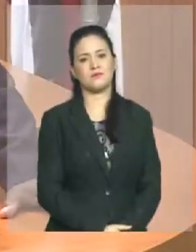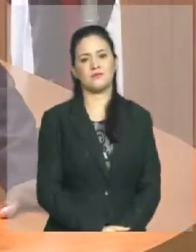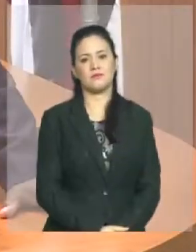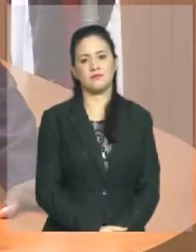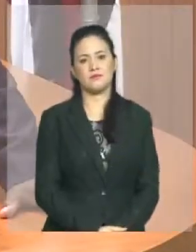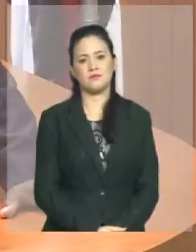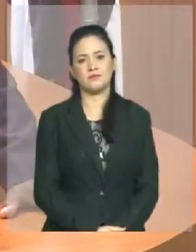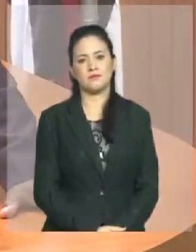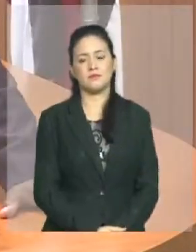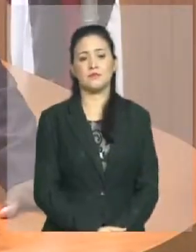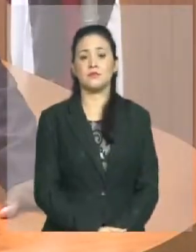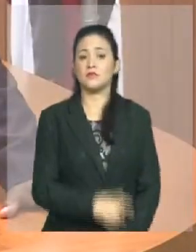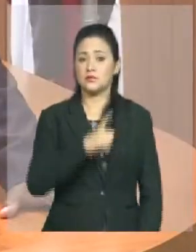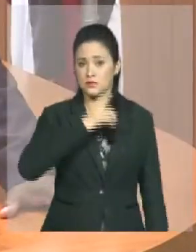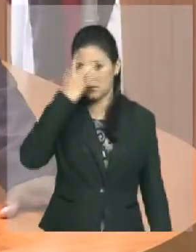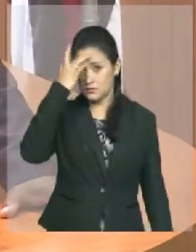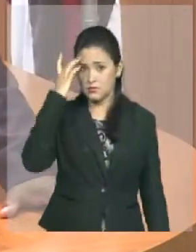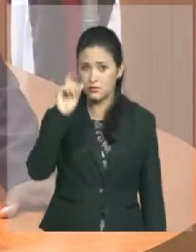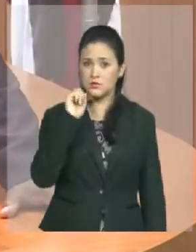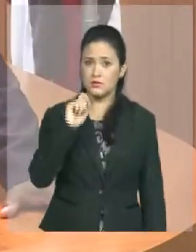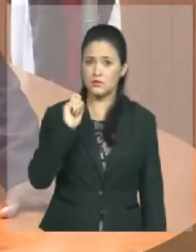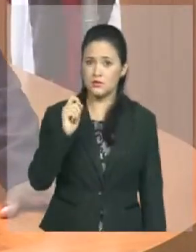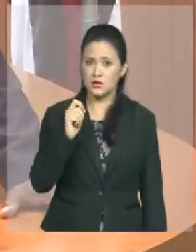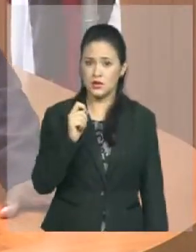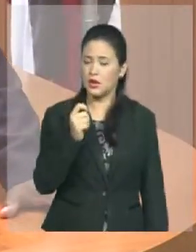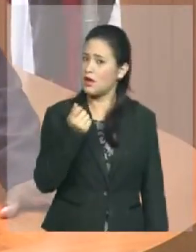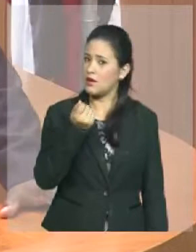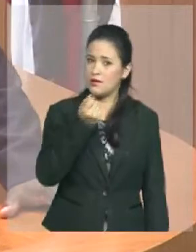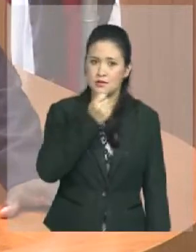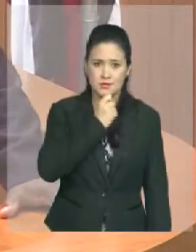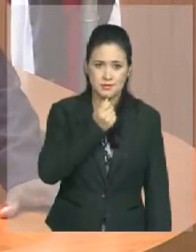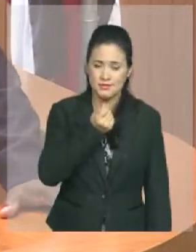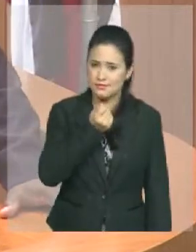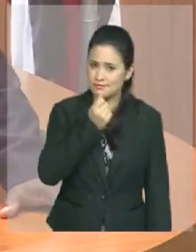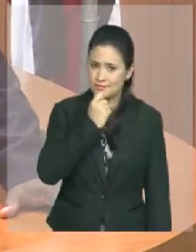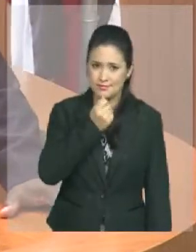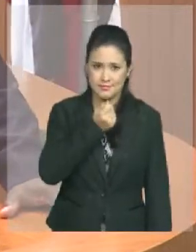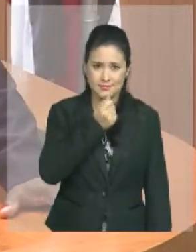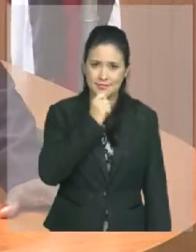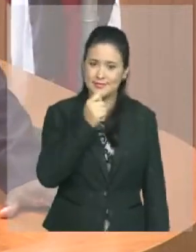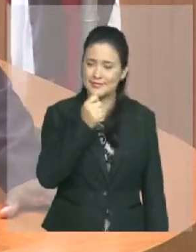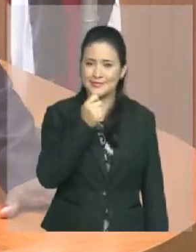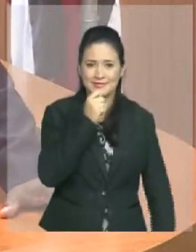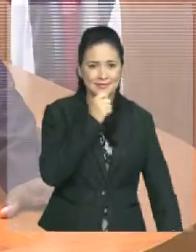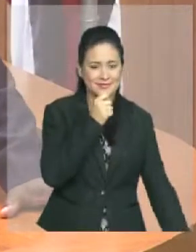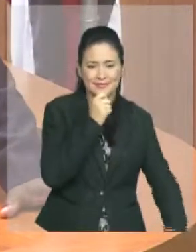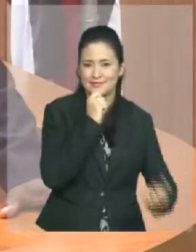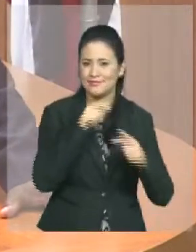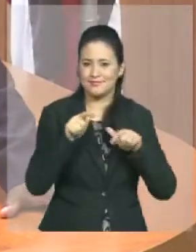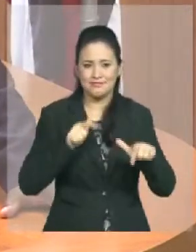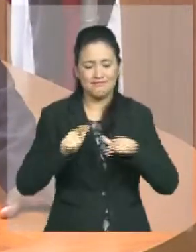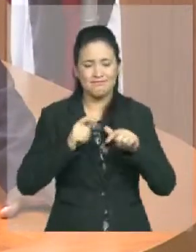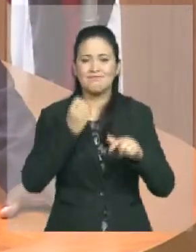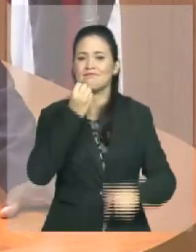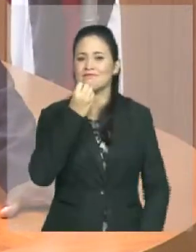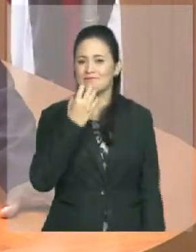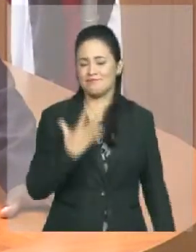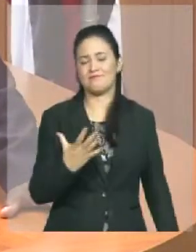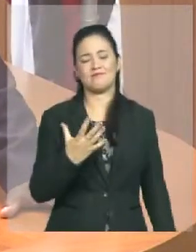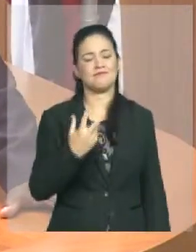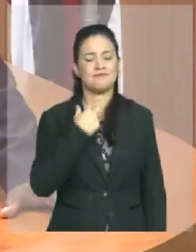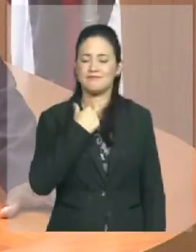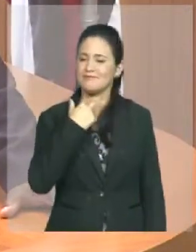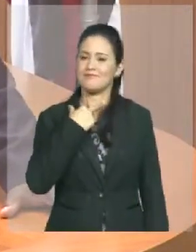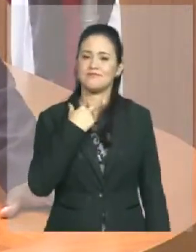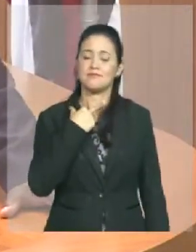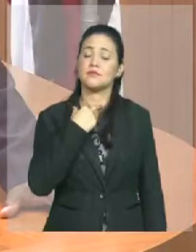que ainda não têm a condição adequada para dar um bom serviço à população. Apesar dos